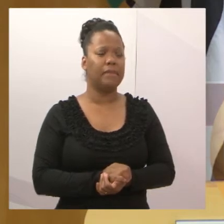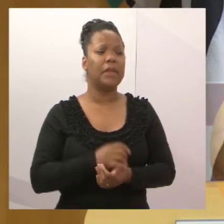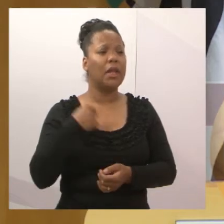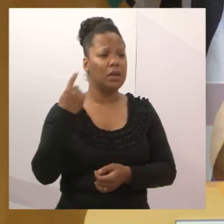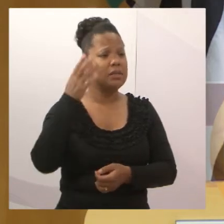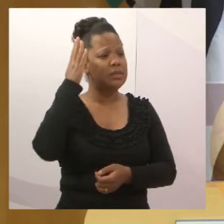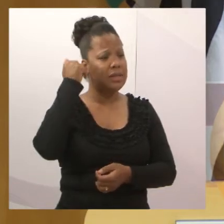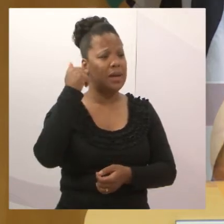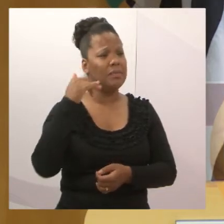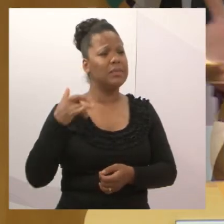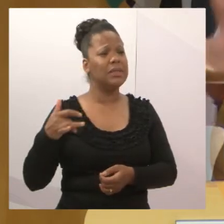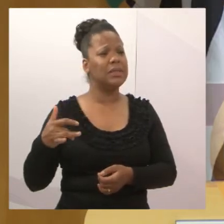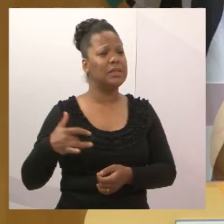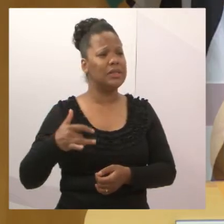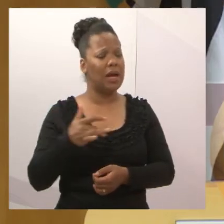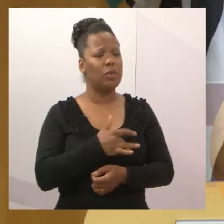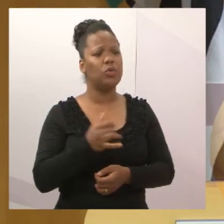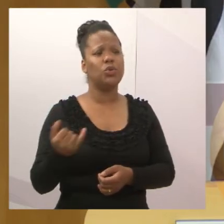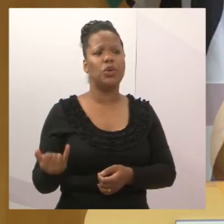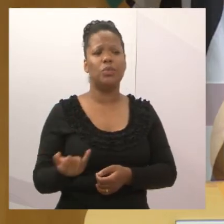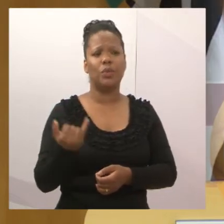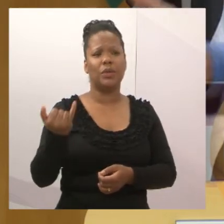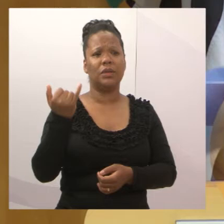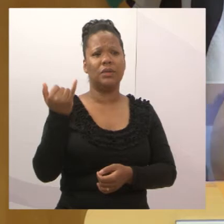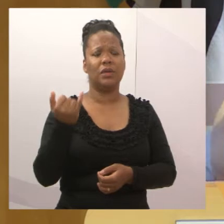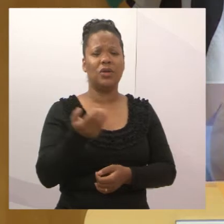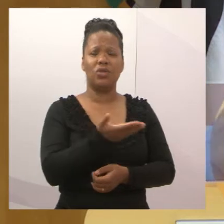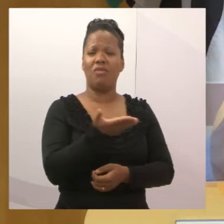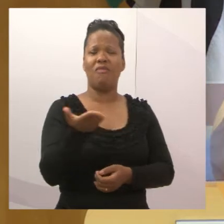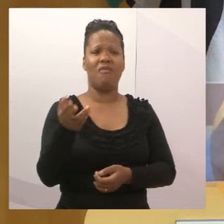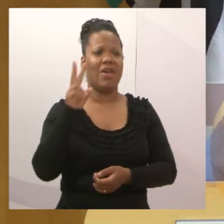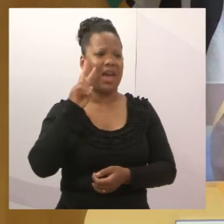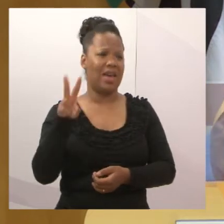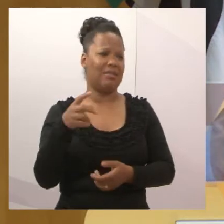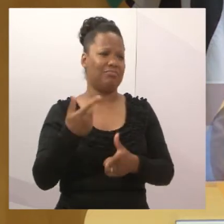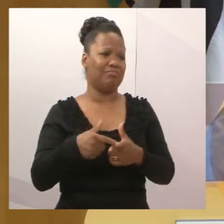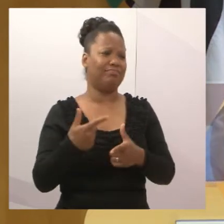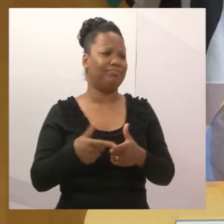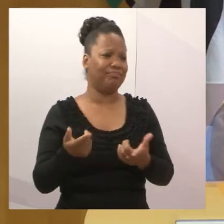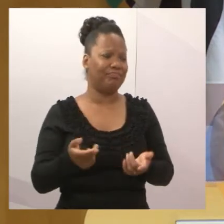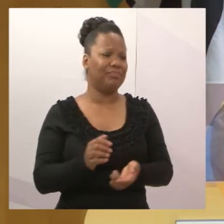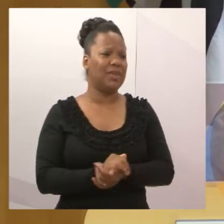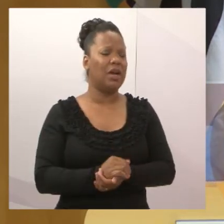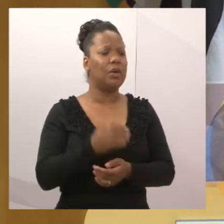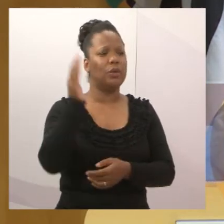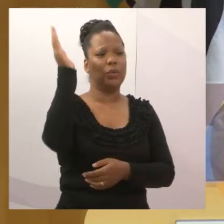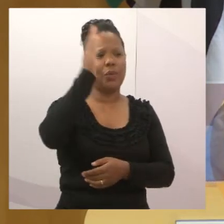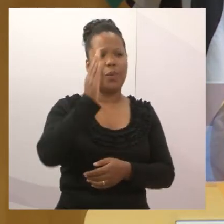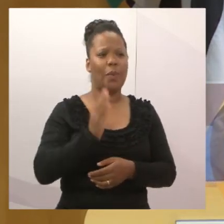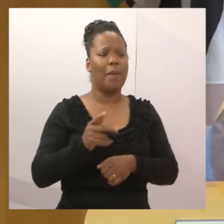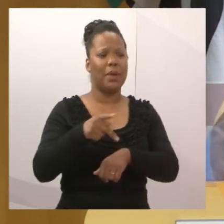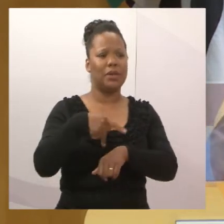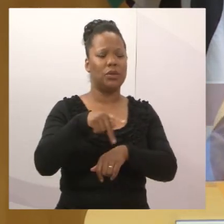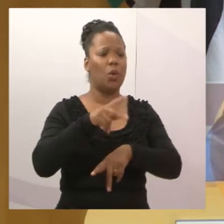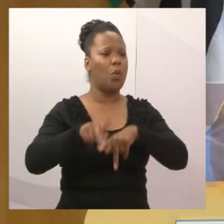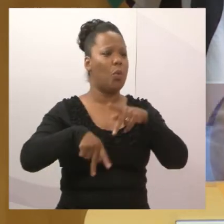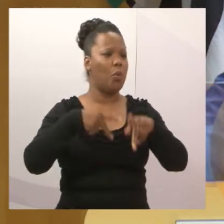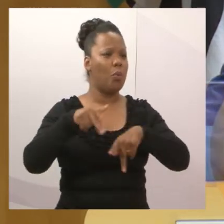da saúde. Né? Hoje nós temos aí, na situação que está passando, a crise que está vivendo o nosso país, e a